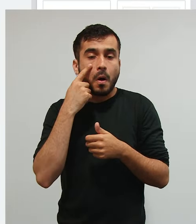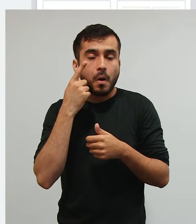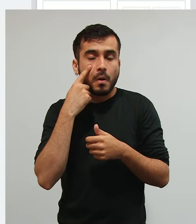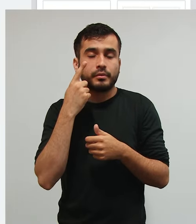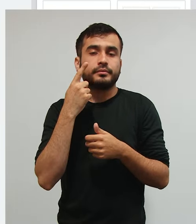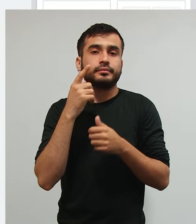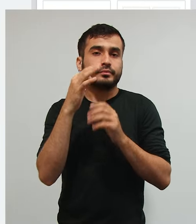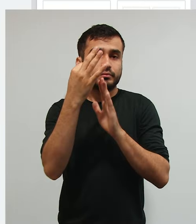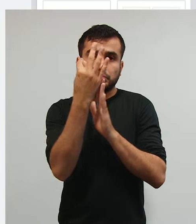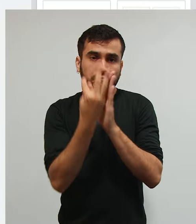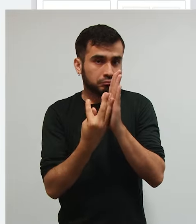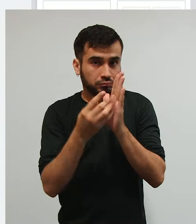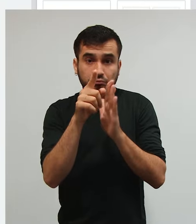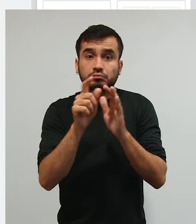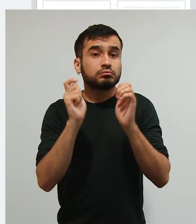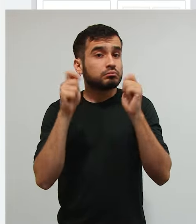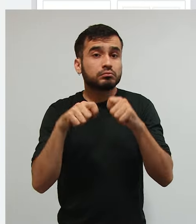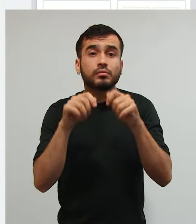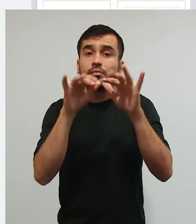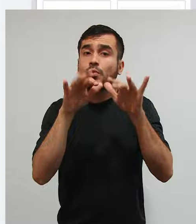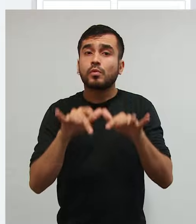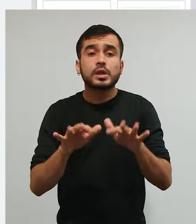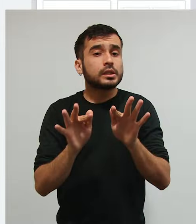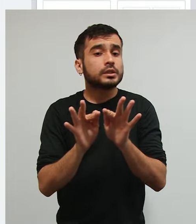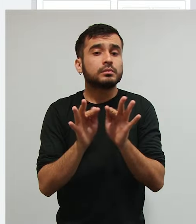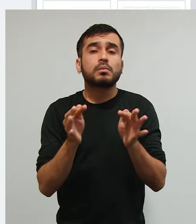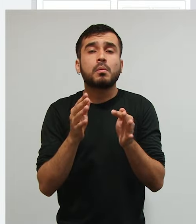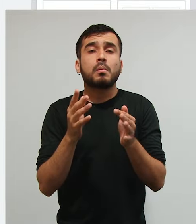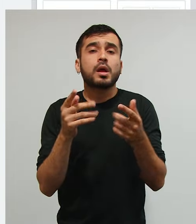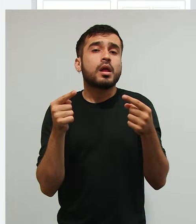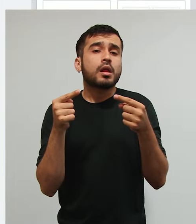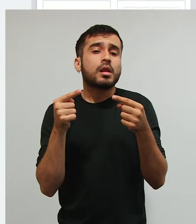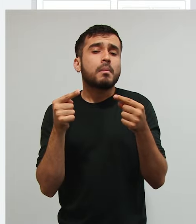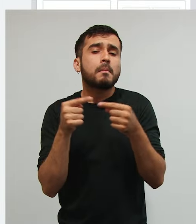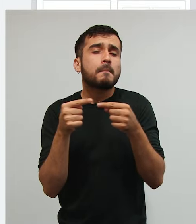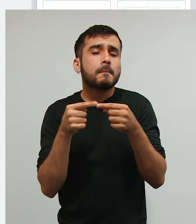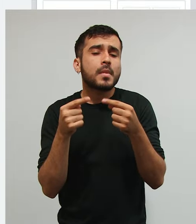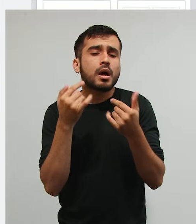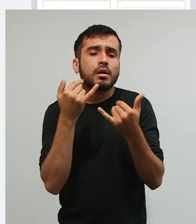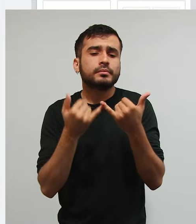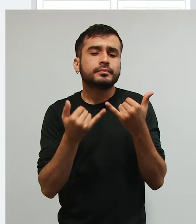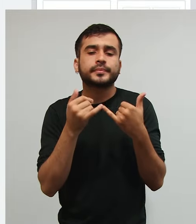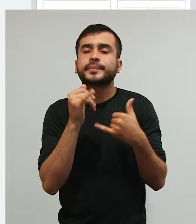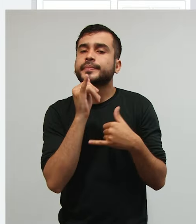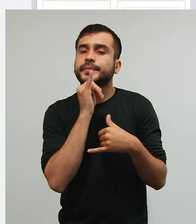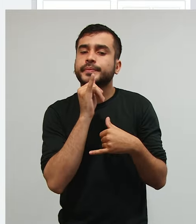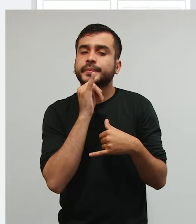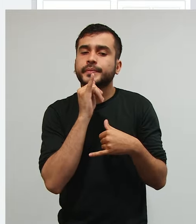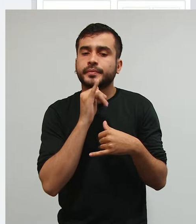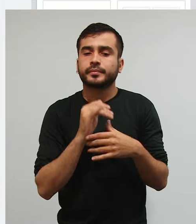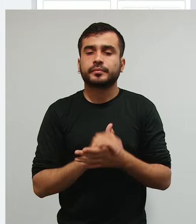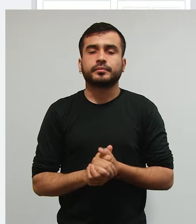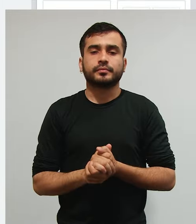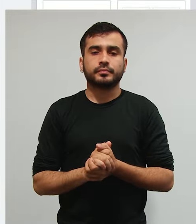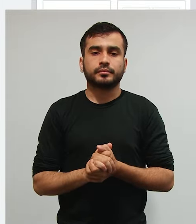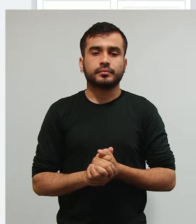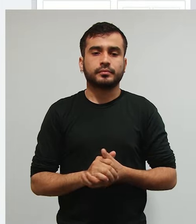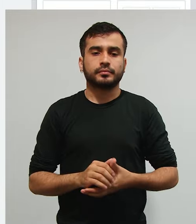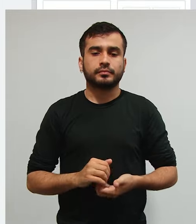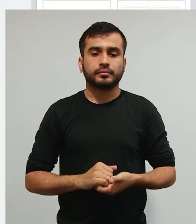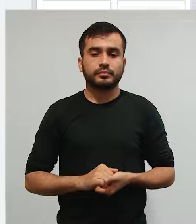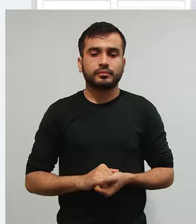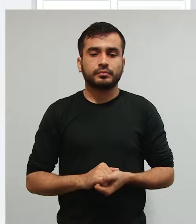seu menu lateral, caixa de texto. O texto aqui, o que você vai fazer? O texto aqui você faz